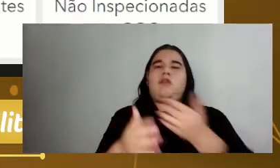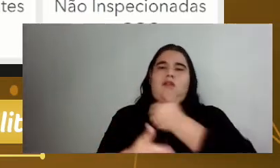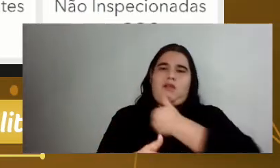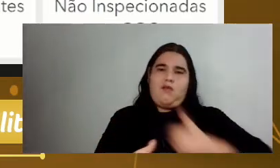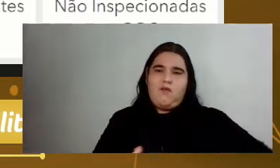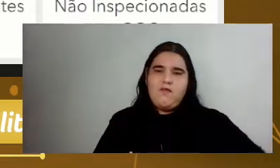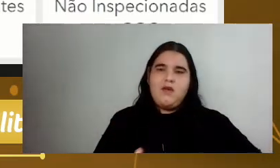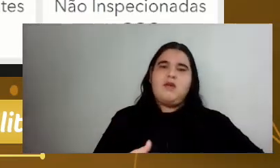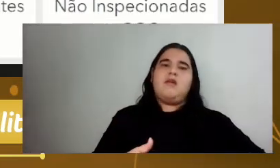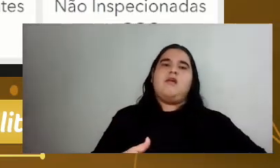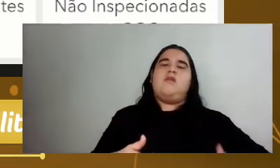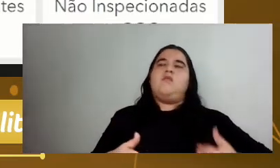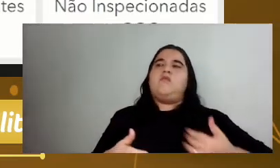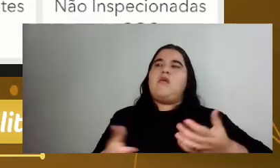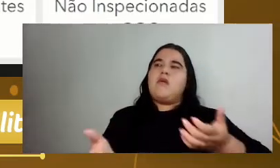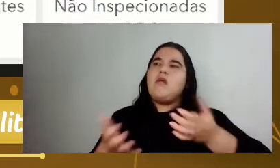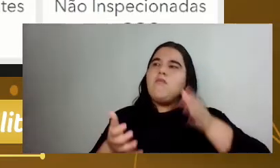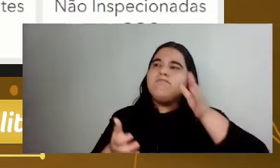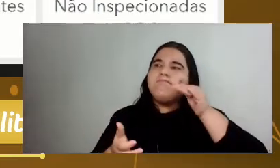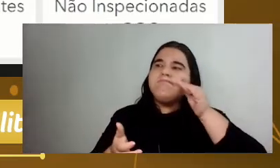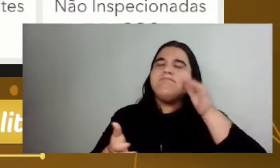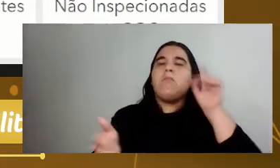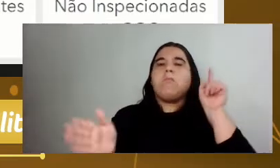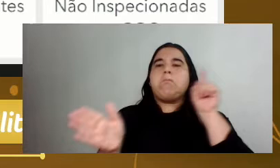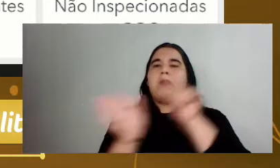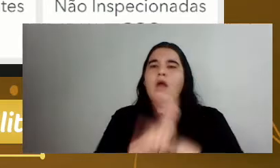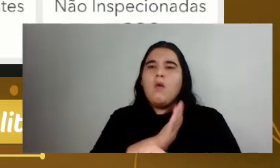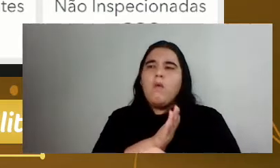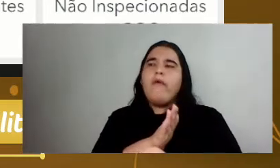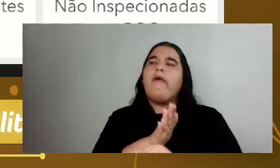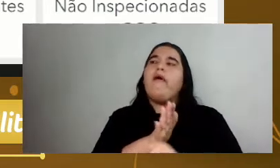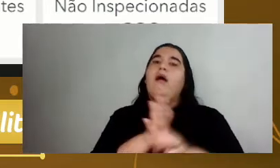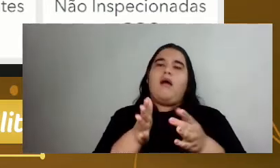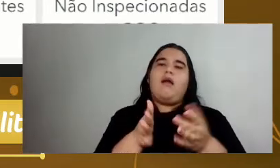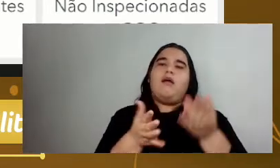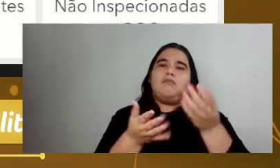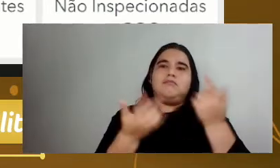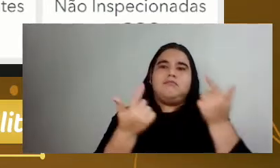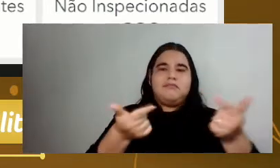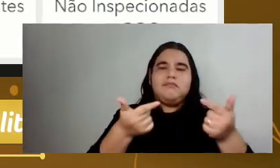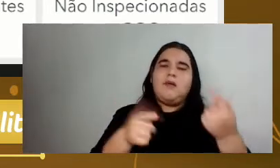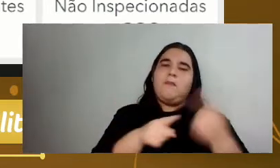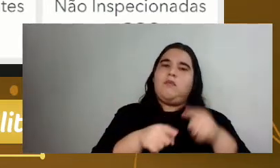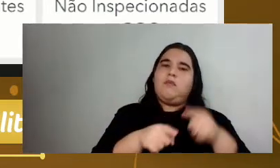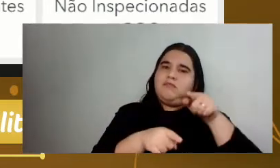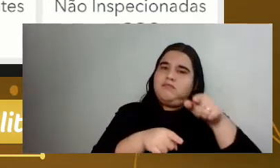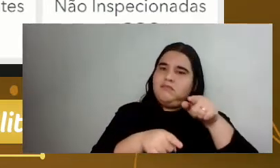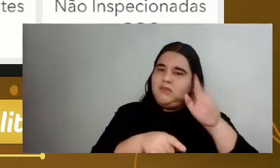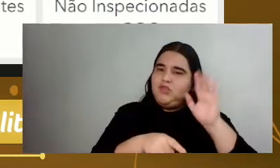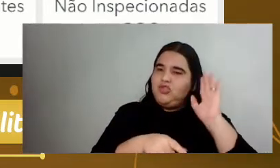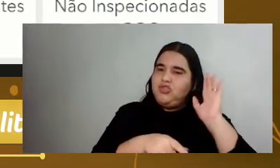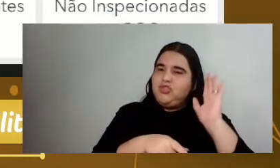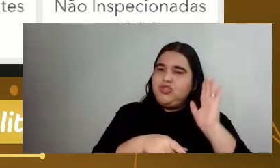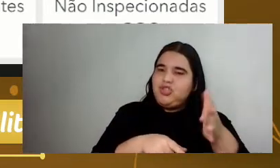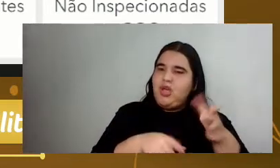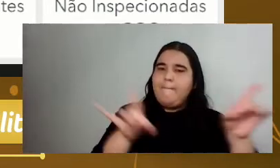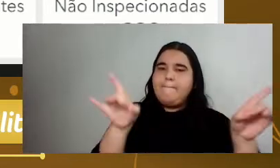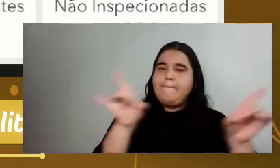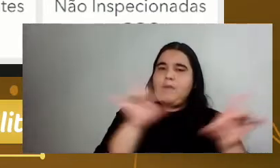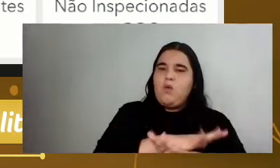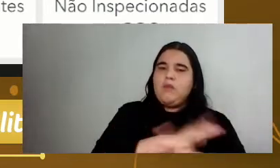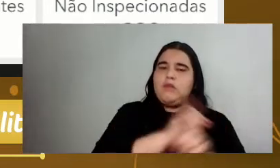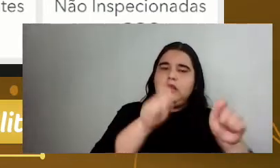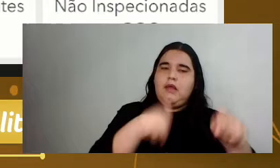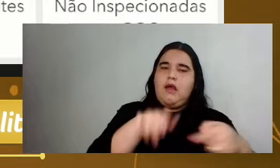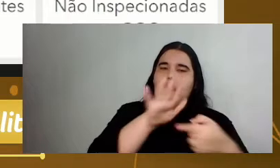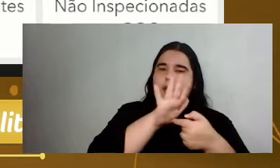a respeito dessas ocorrências. Então, a gente tem já isso pronto para poder apresentar. Isso traz uma segurança muito